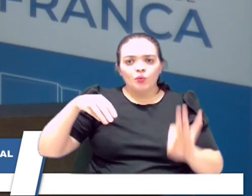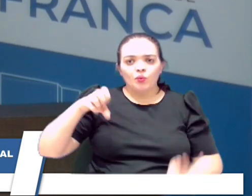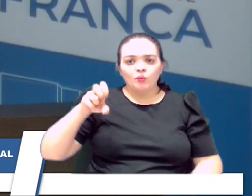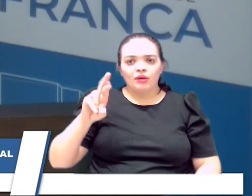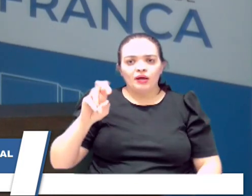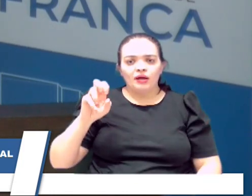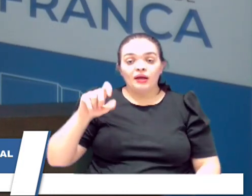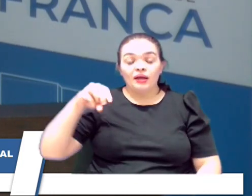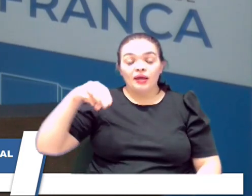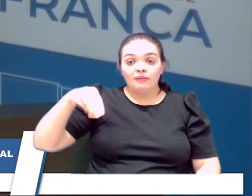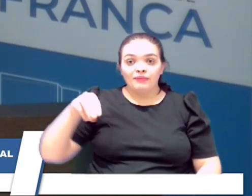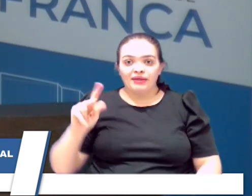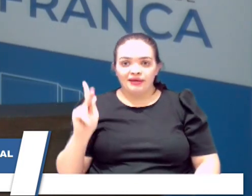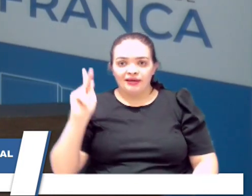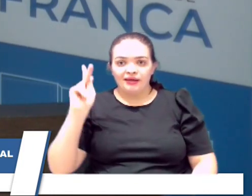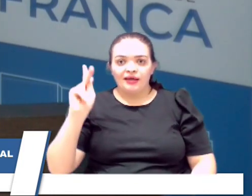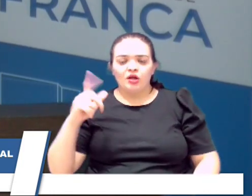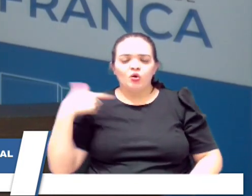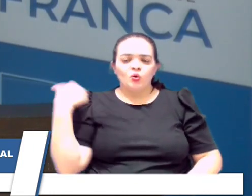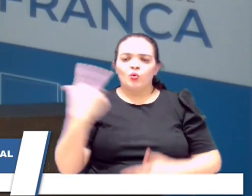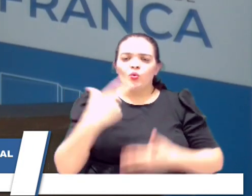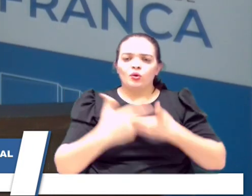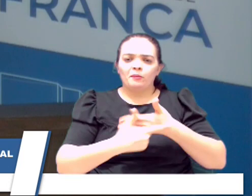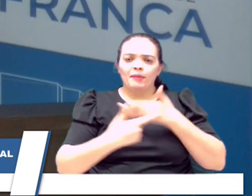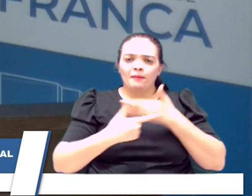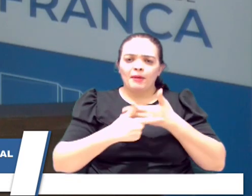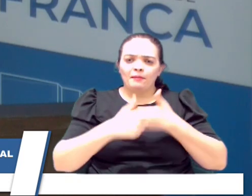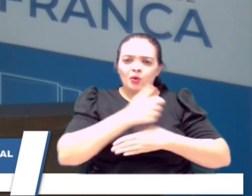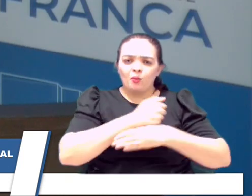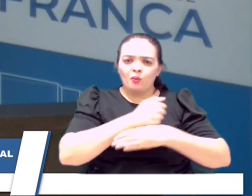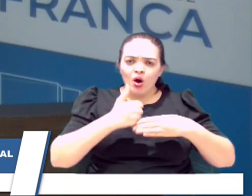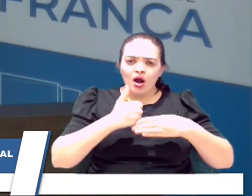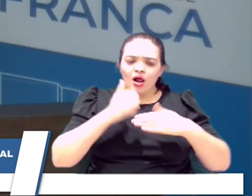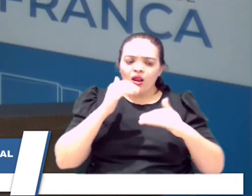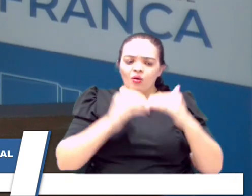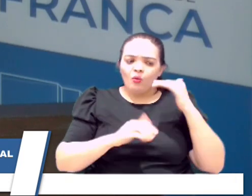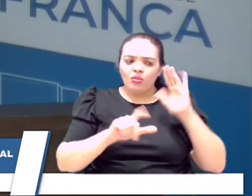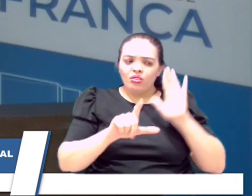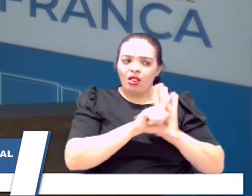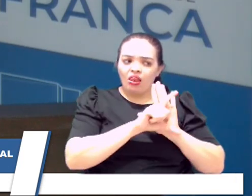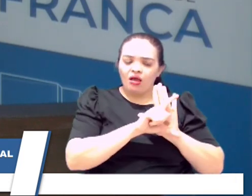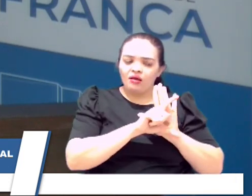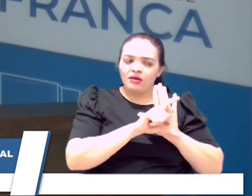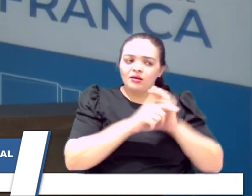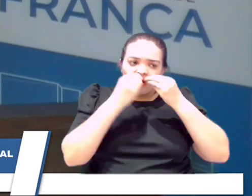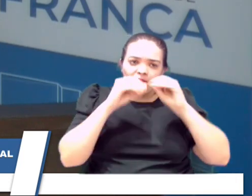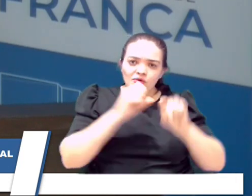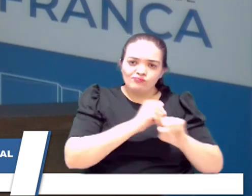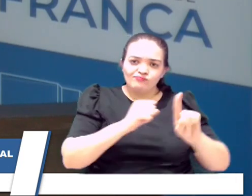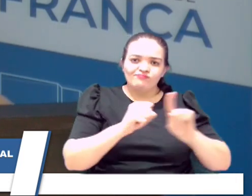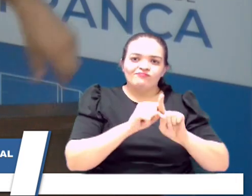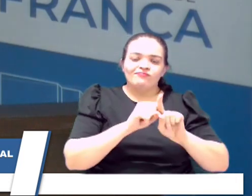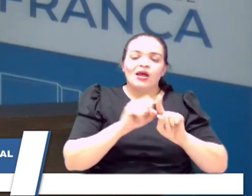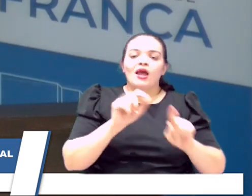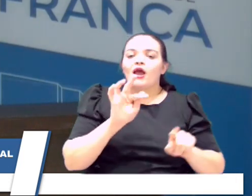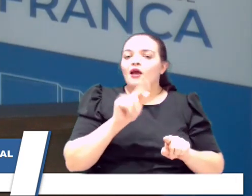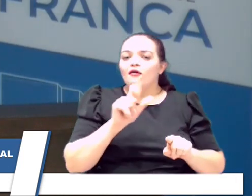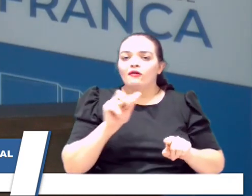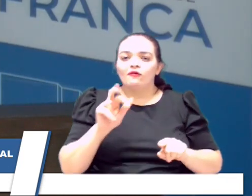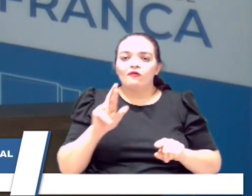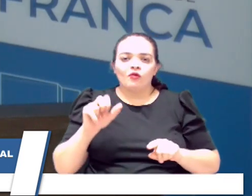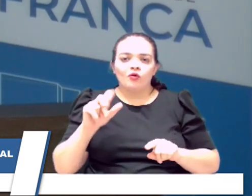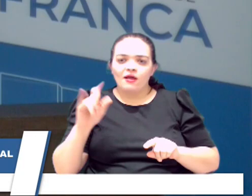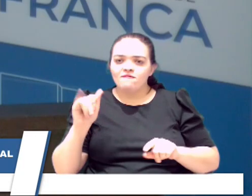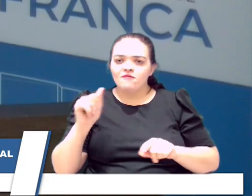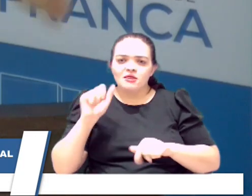tem o dever moral e a obrigação de desobedecer leis injustas. E, nesse sentido, a Flor da Vida nunca vai parar. Valeu,